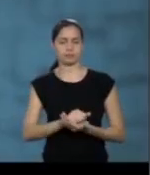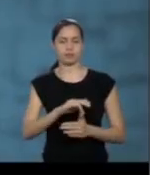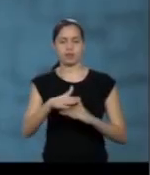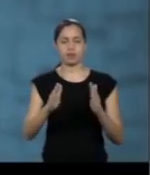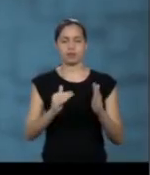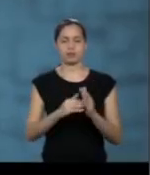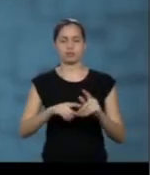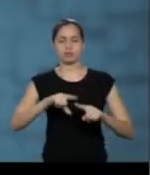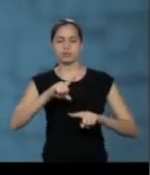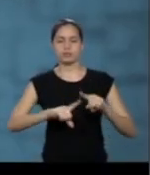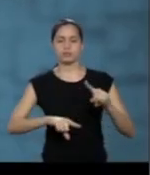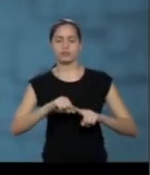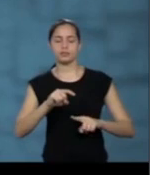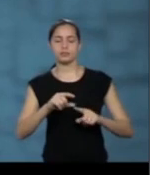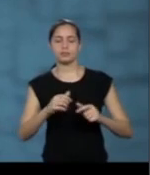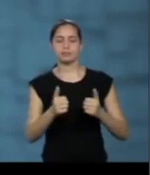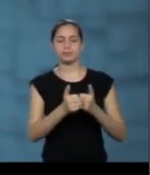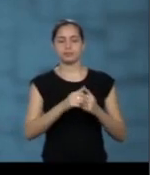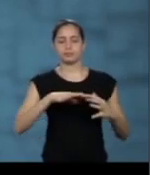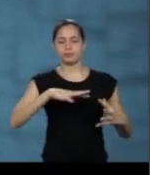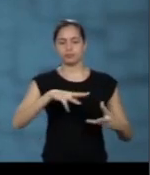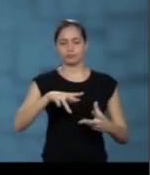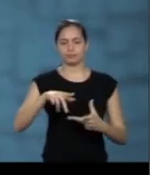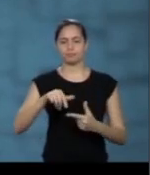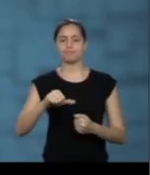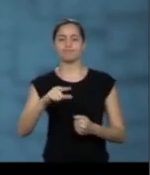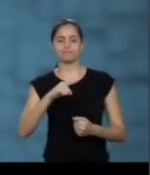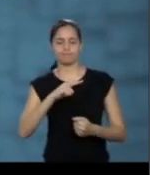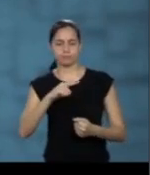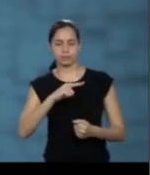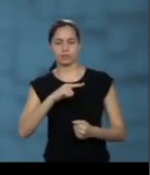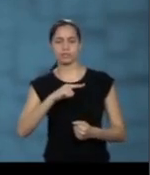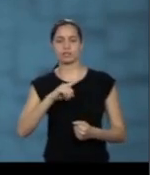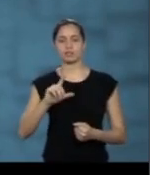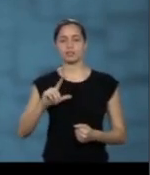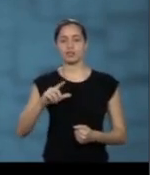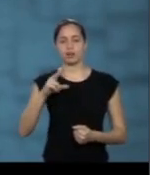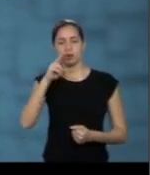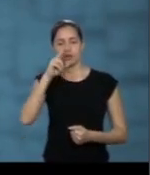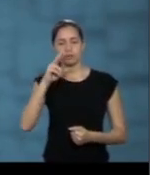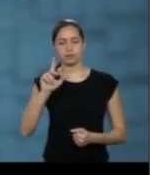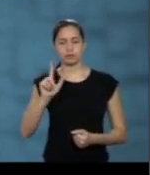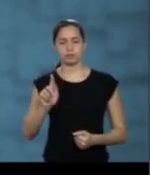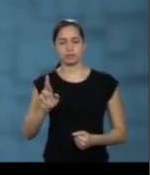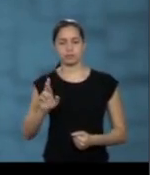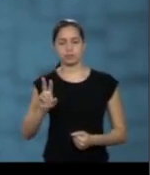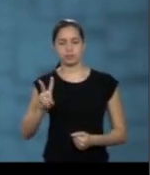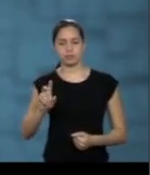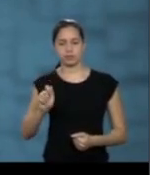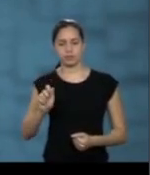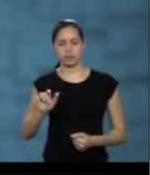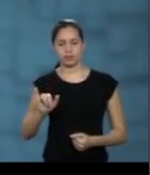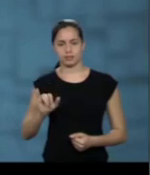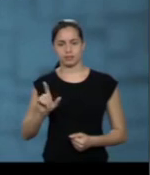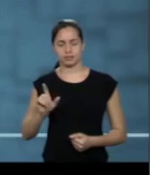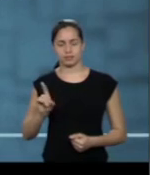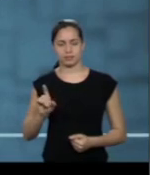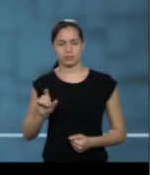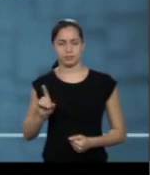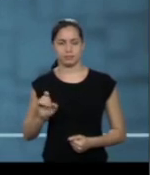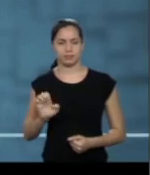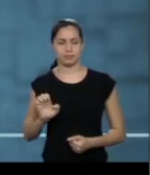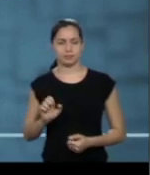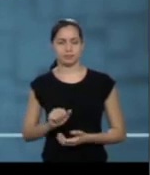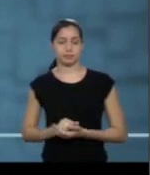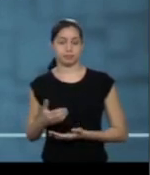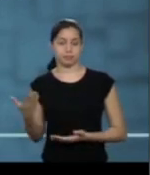nas proximidades do planeta Terra sofre a ação da força da gravidade, que é vertical e para baixo. Uma superfície, quando é